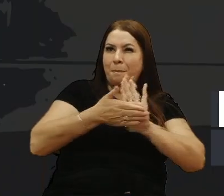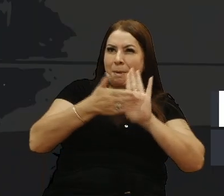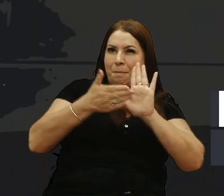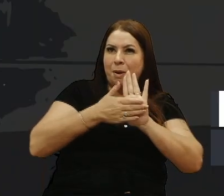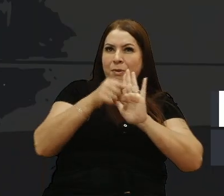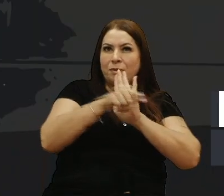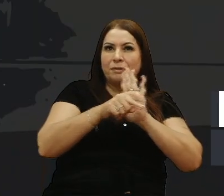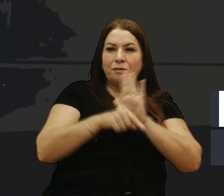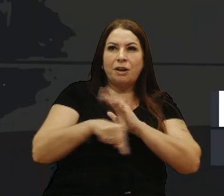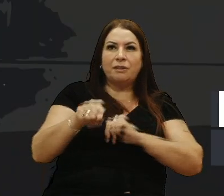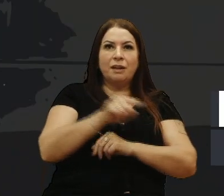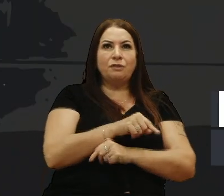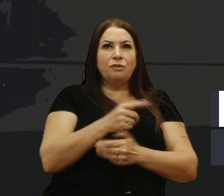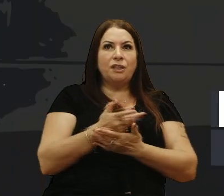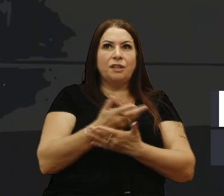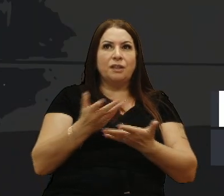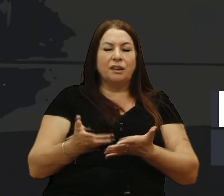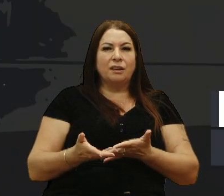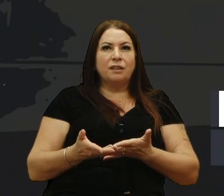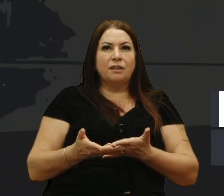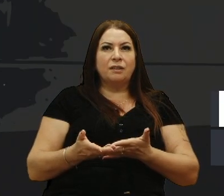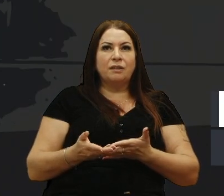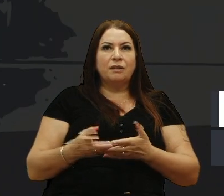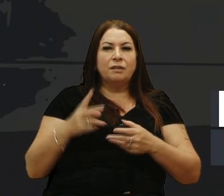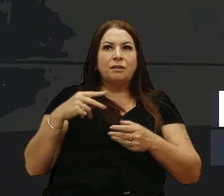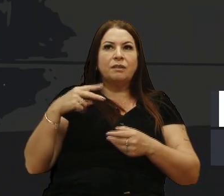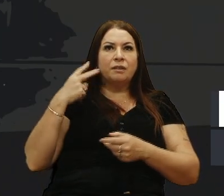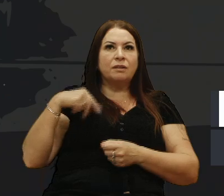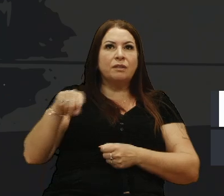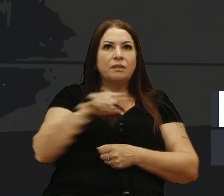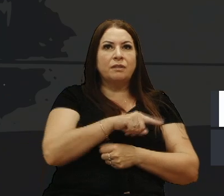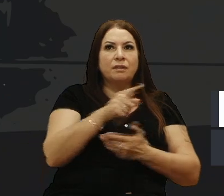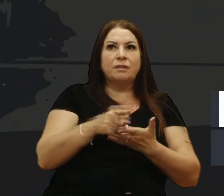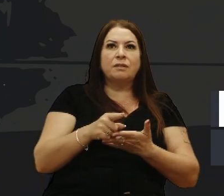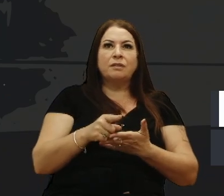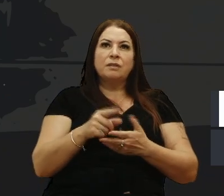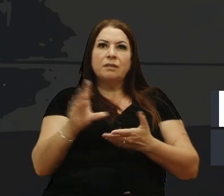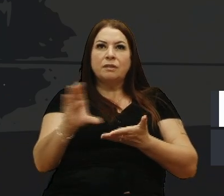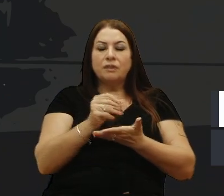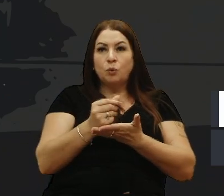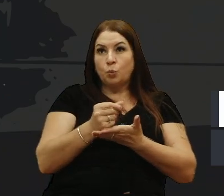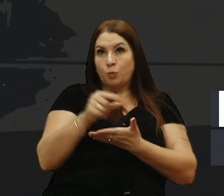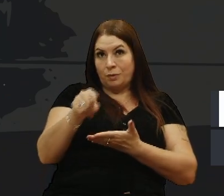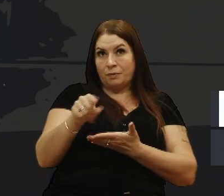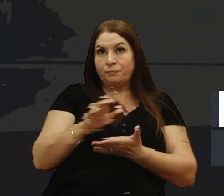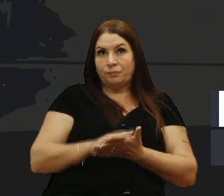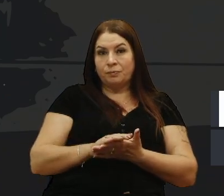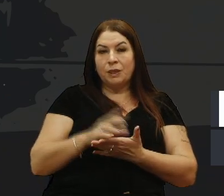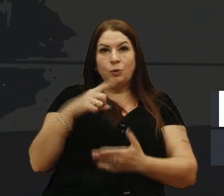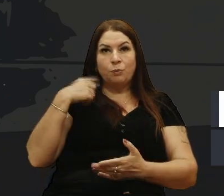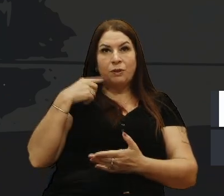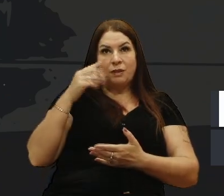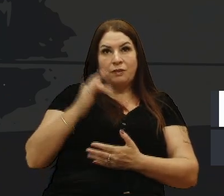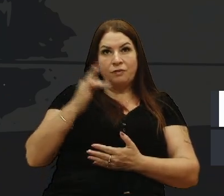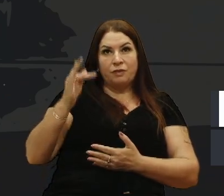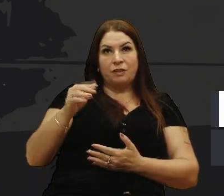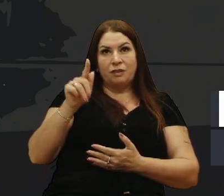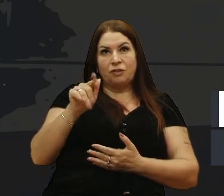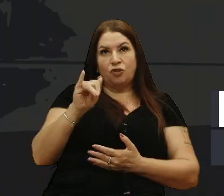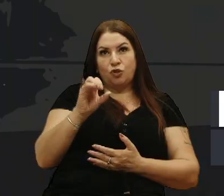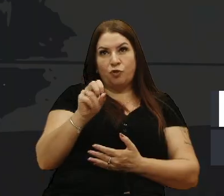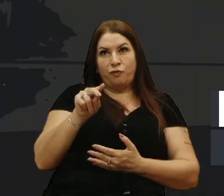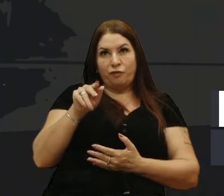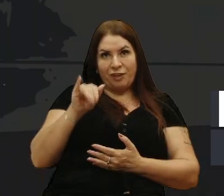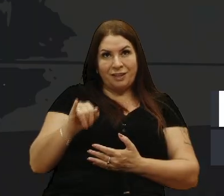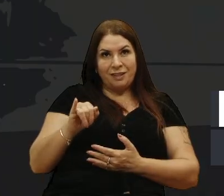de Vereadores e aí... destacando, né, que esse recurso é de uma emenda parlamentar do deputado federal Giovanni Cherini,